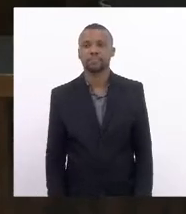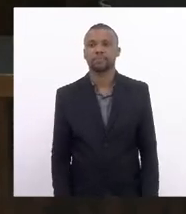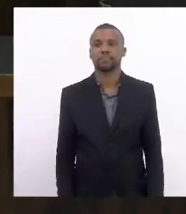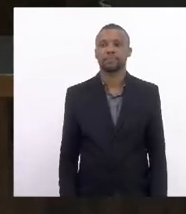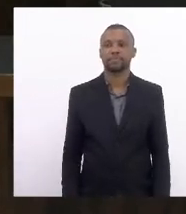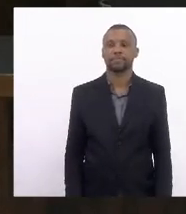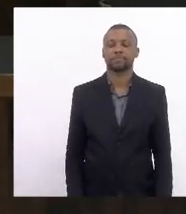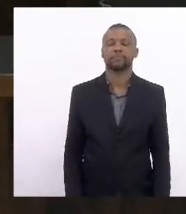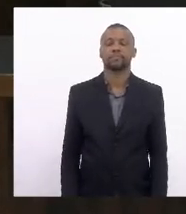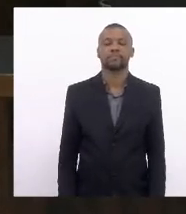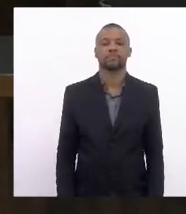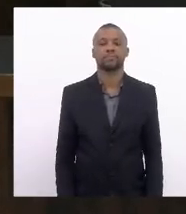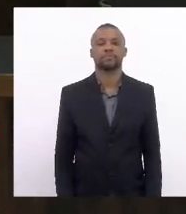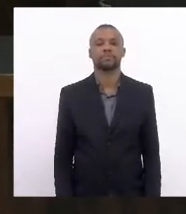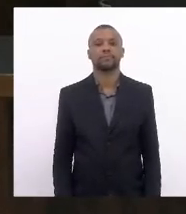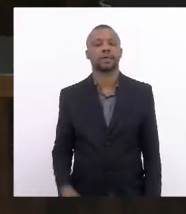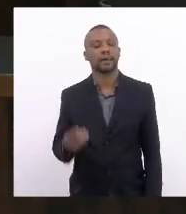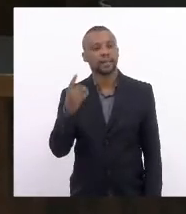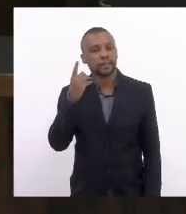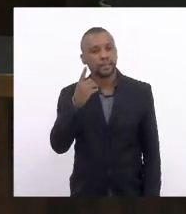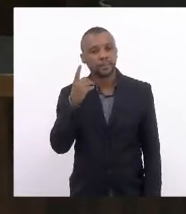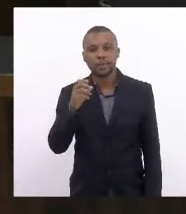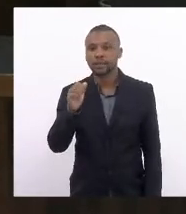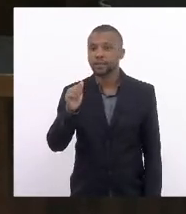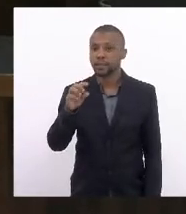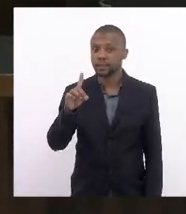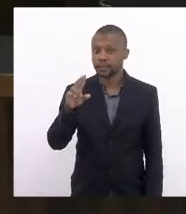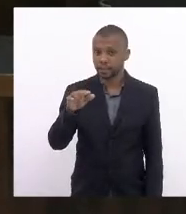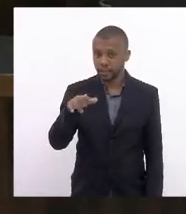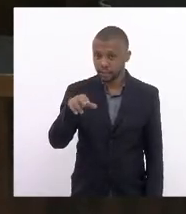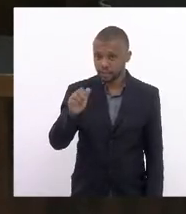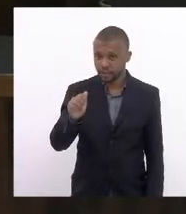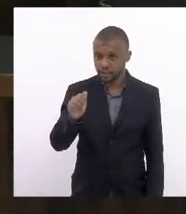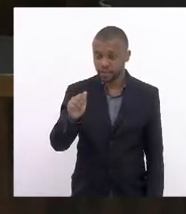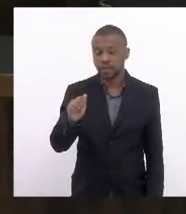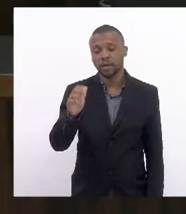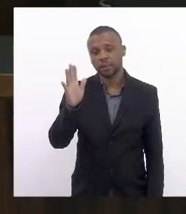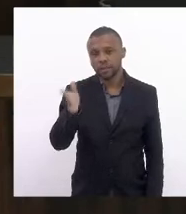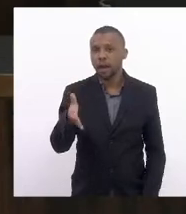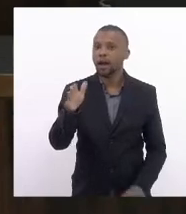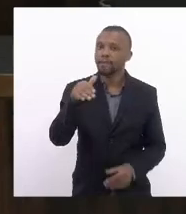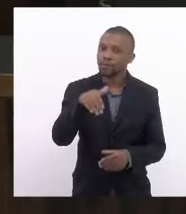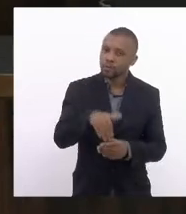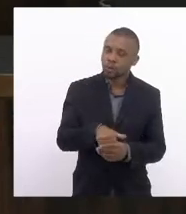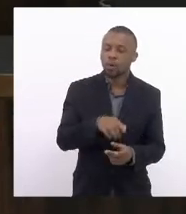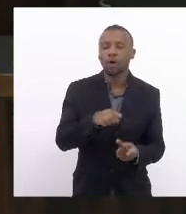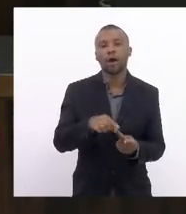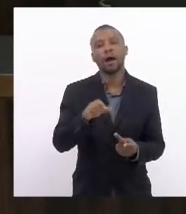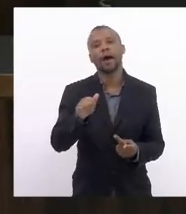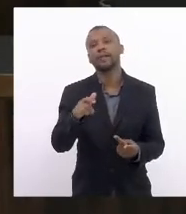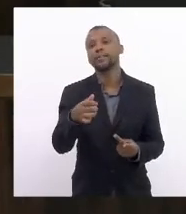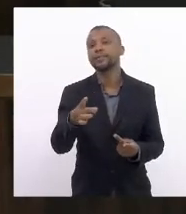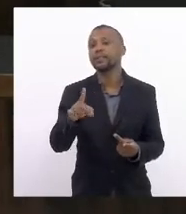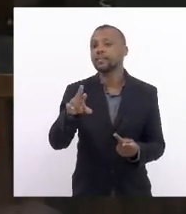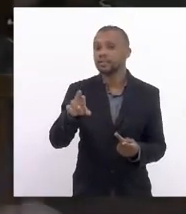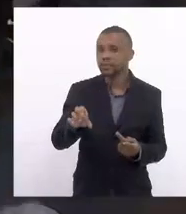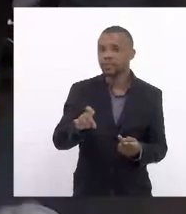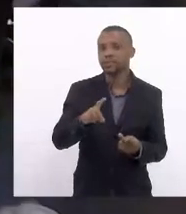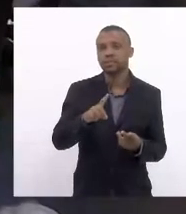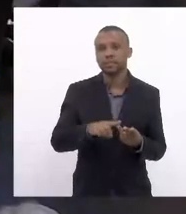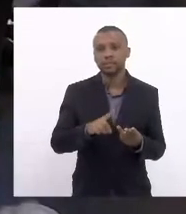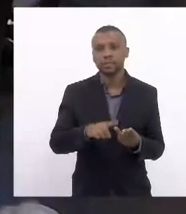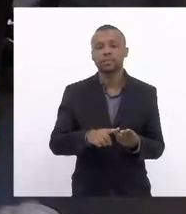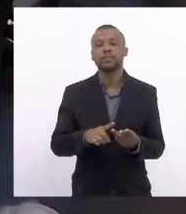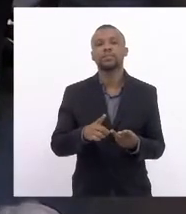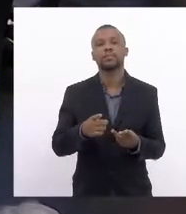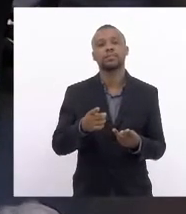deputado. Deputada Adriana Baltazar já votou, deputada Alana Paz já votou, deputado Alexandre Freitas, deputado Alexandre